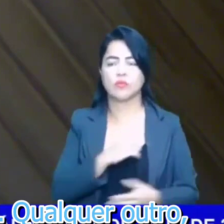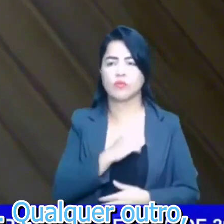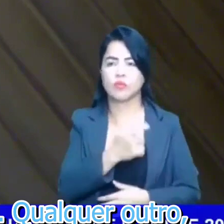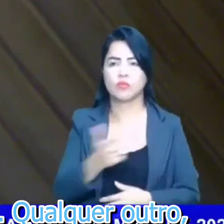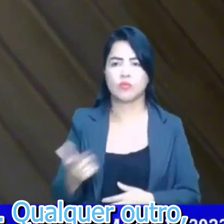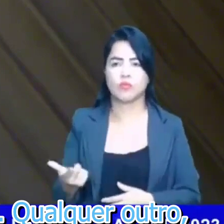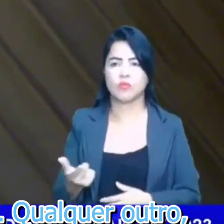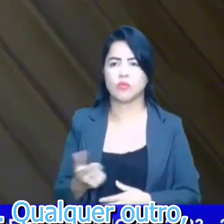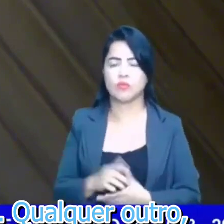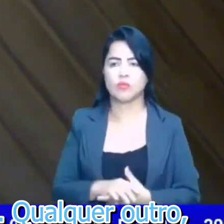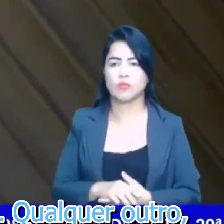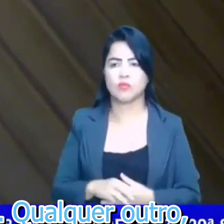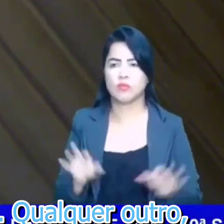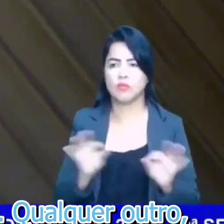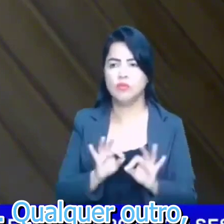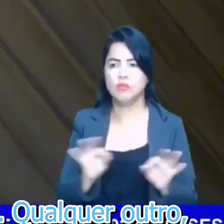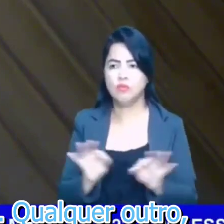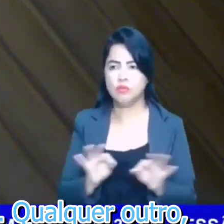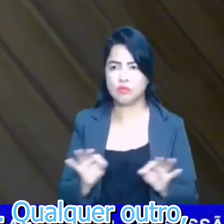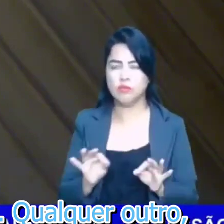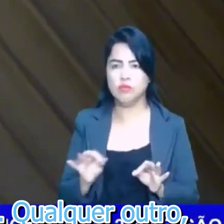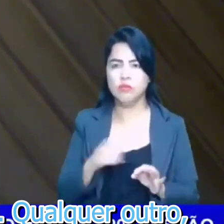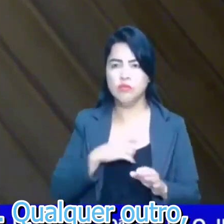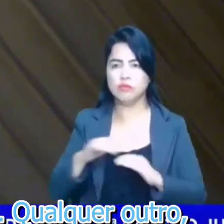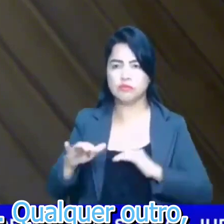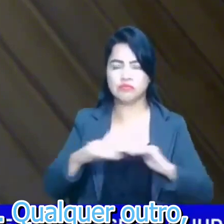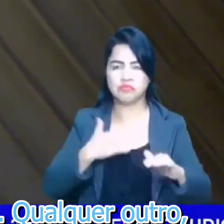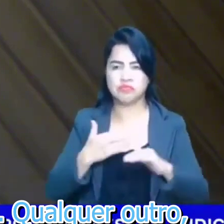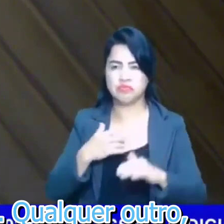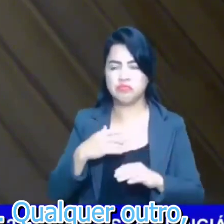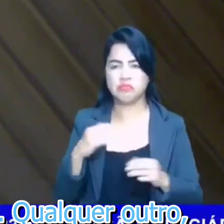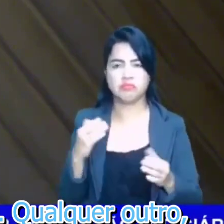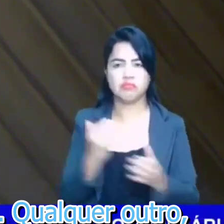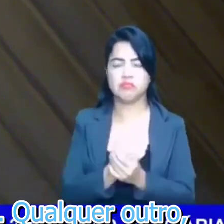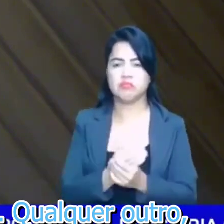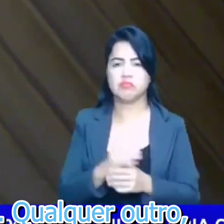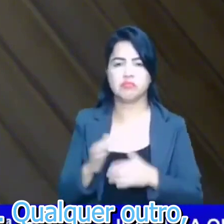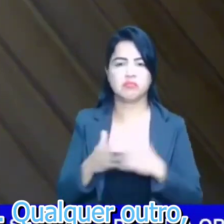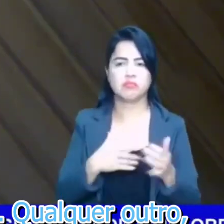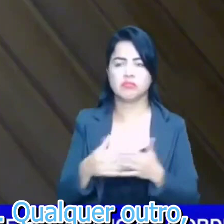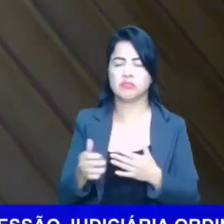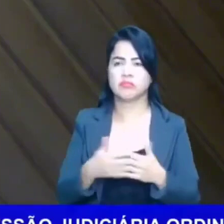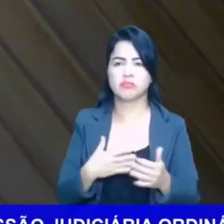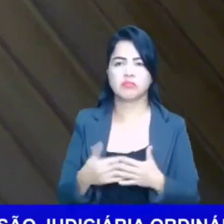há em nenhum movimento processual